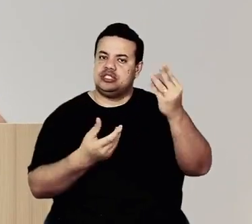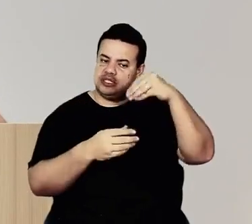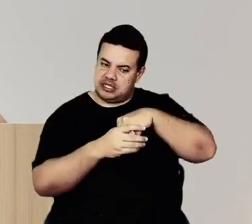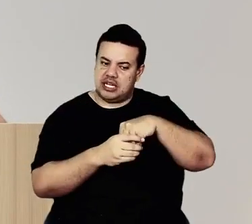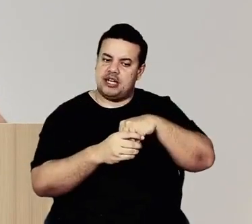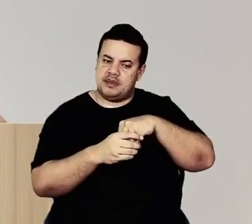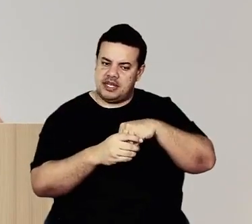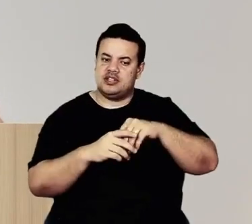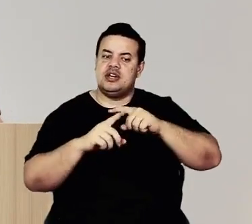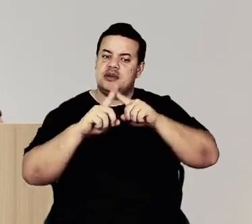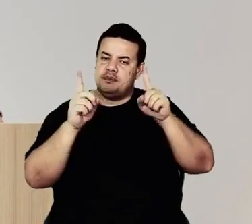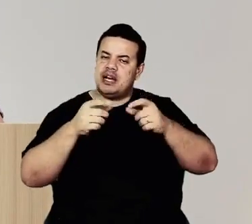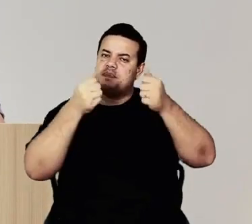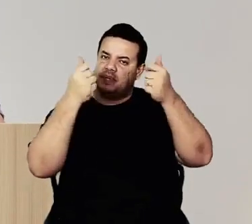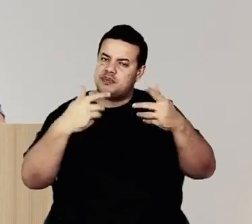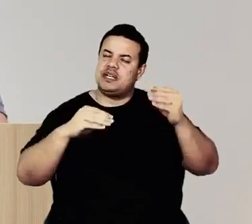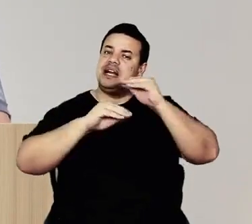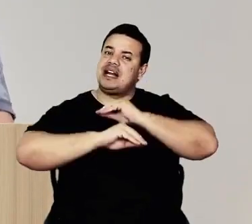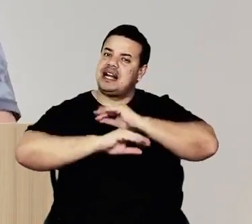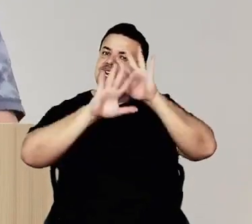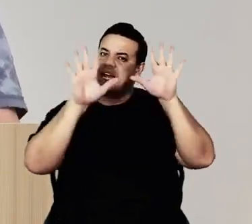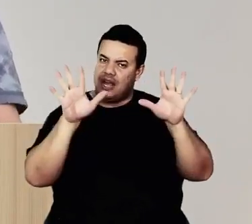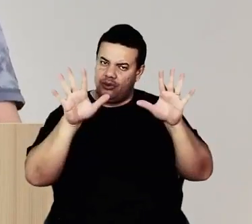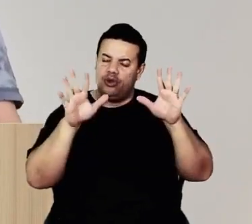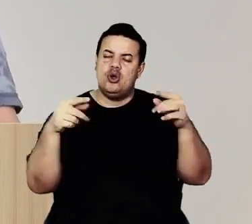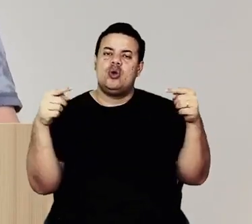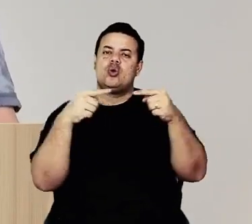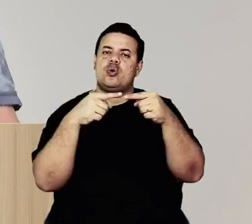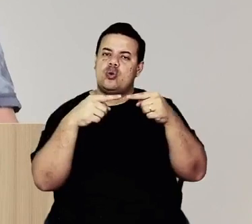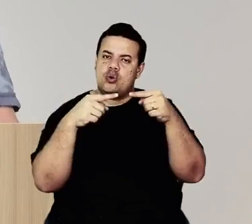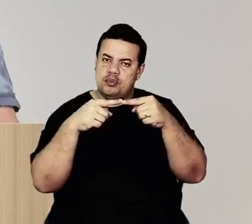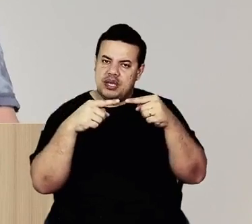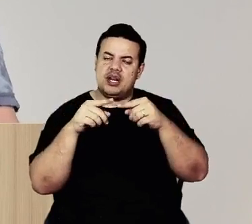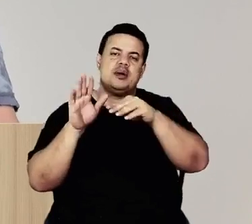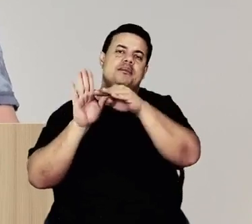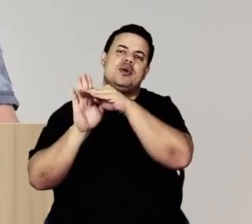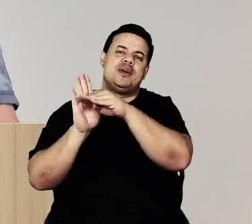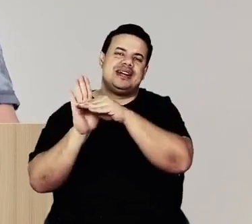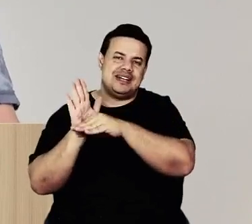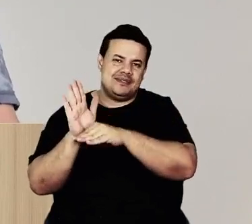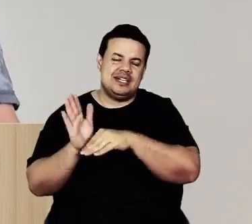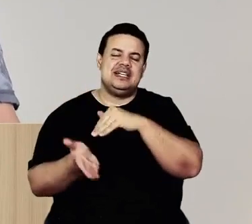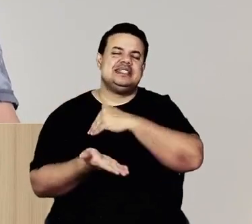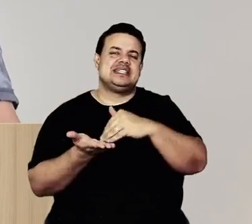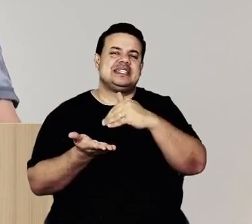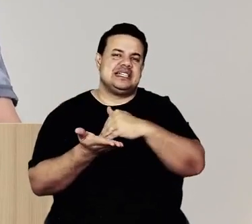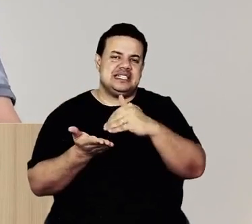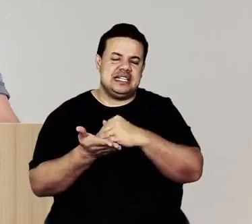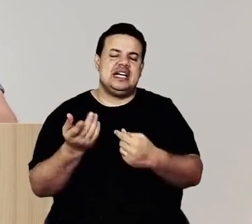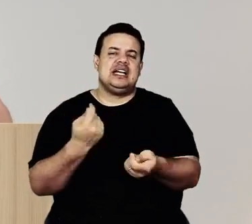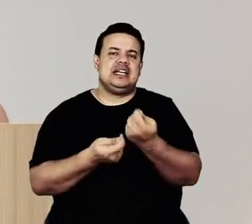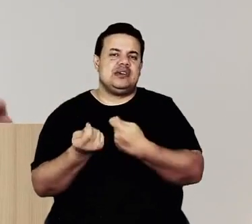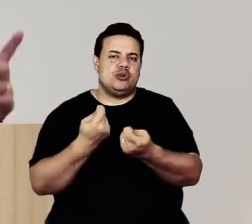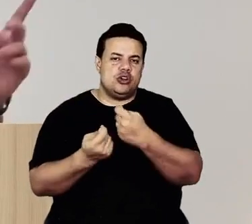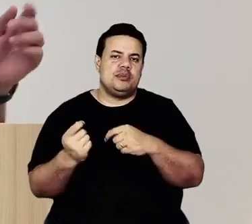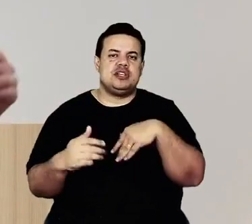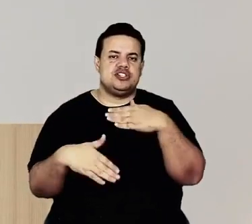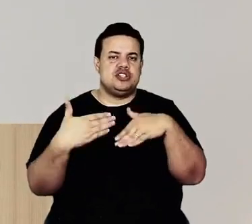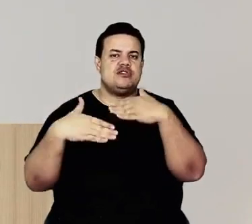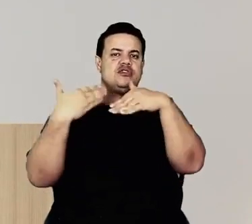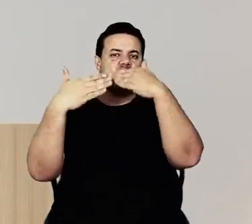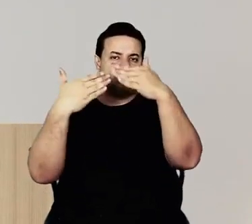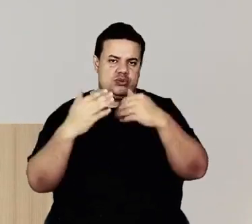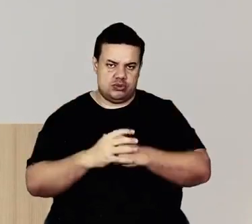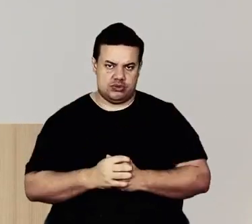claro que é faz parte de um programa lá da secretaria desenvolvimento econômico eh na sessão